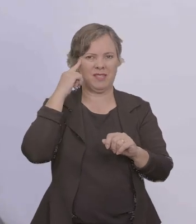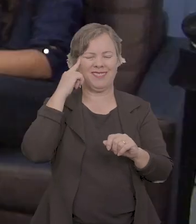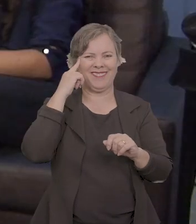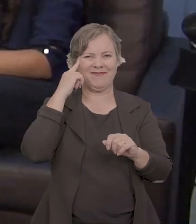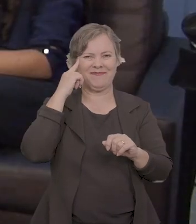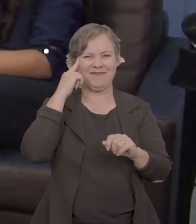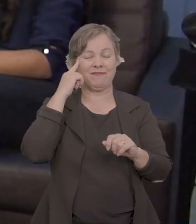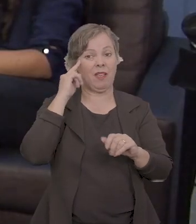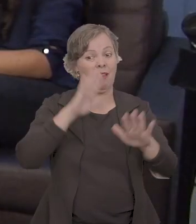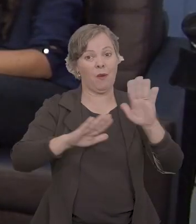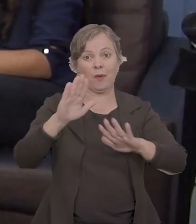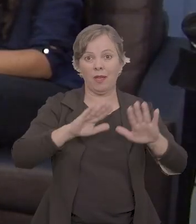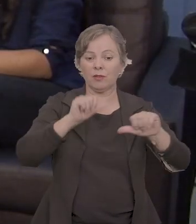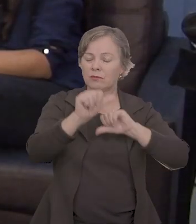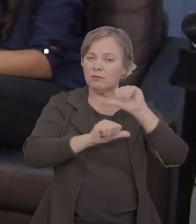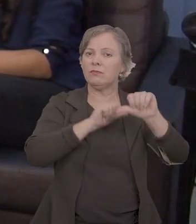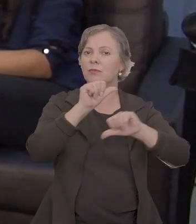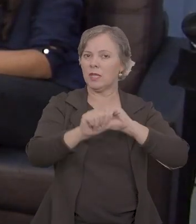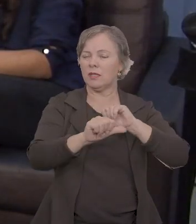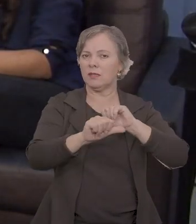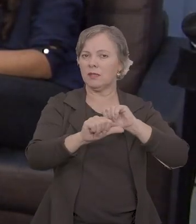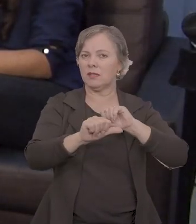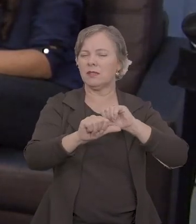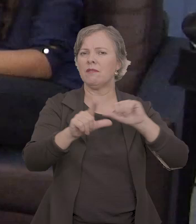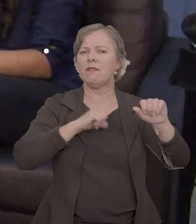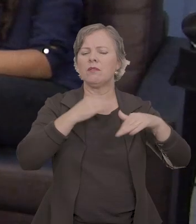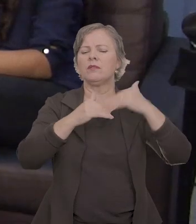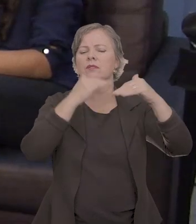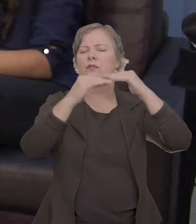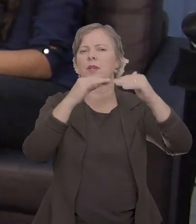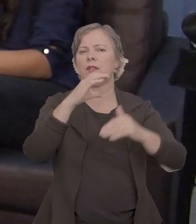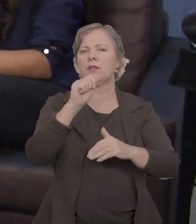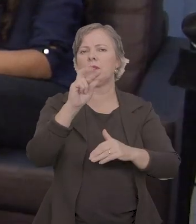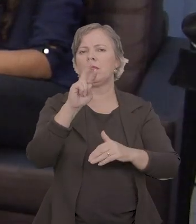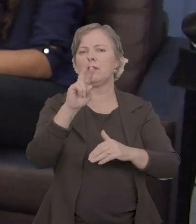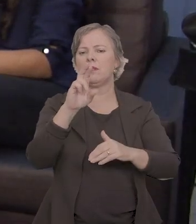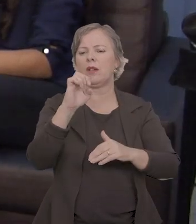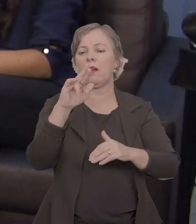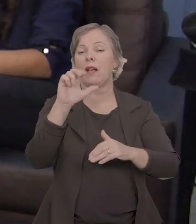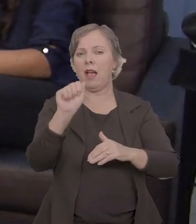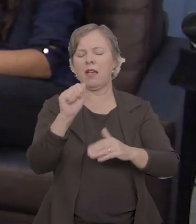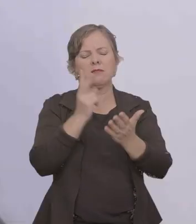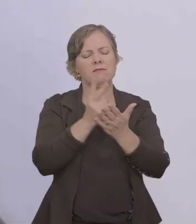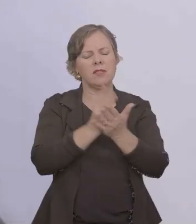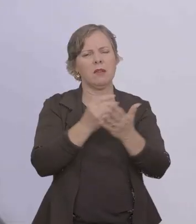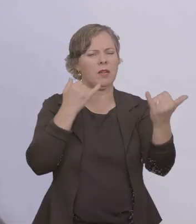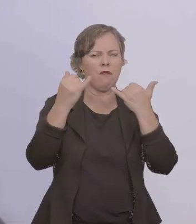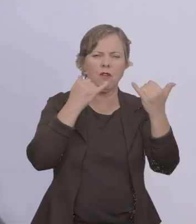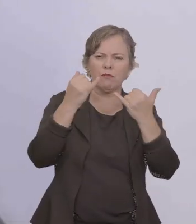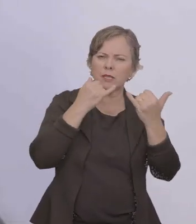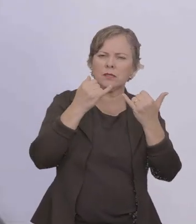E ficando atento às mudanças, né? E tendo um desenvolvimento de carreira contínuo, né? Buscando as